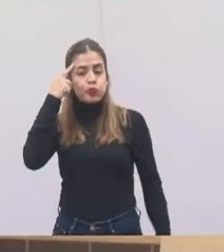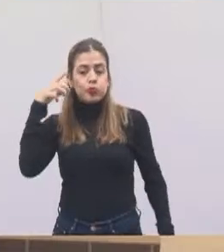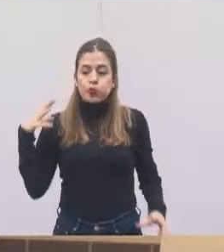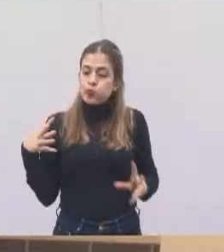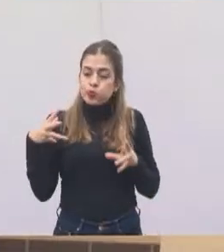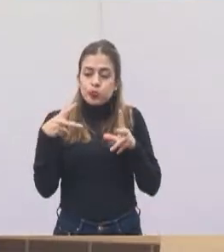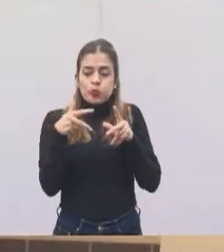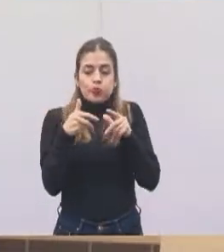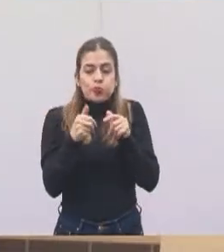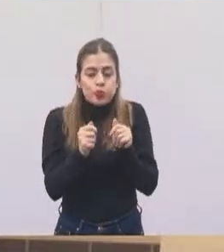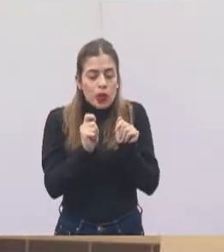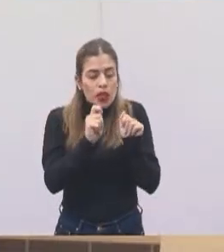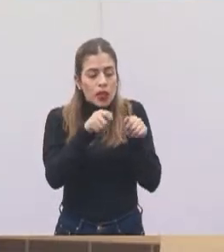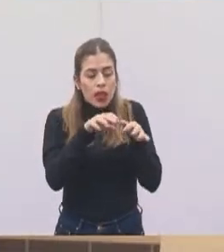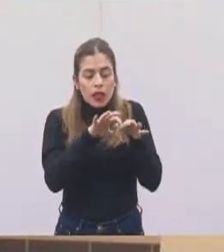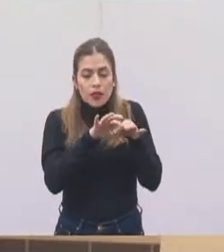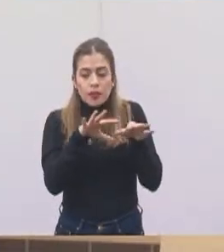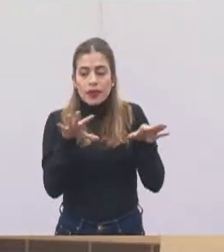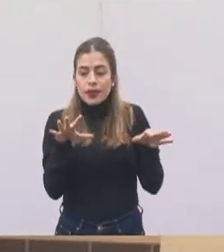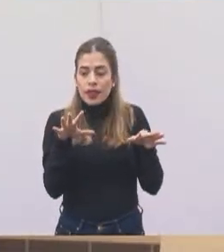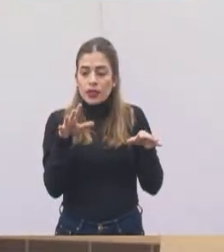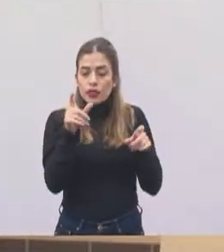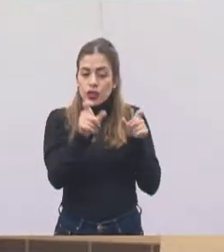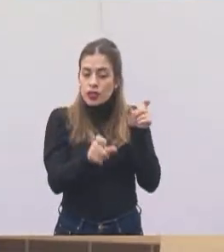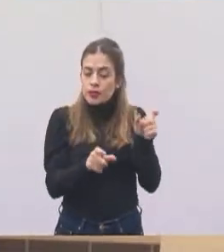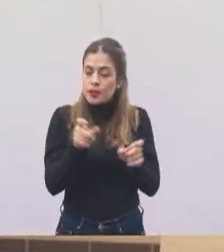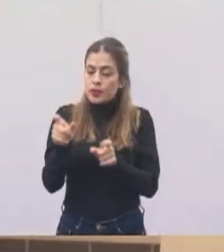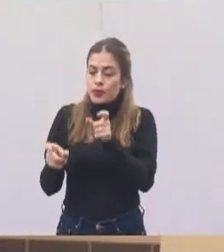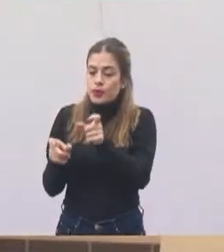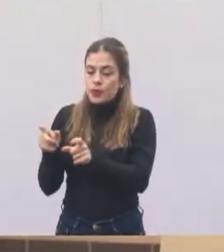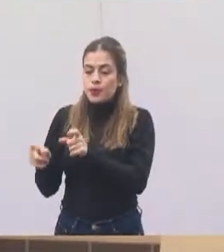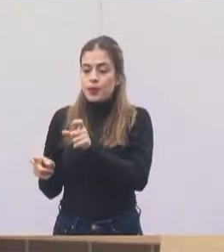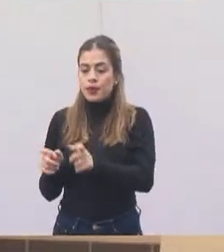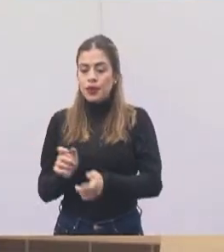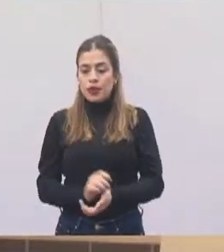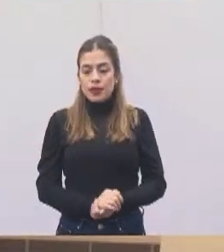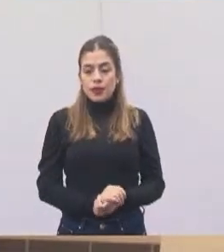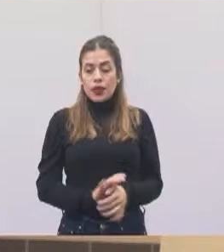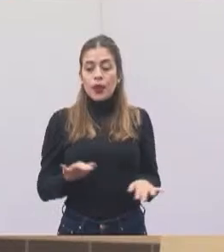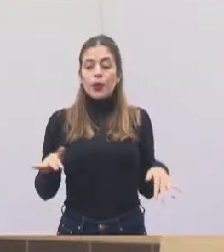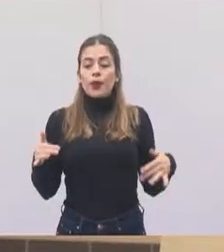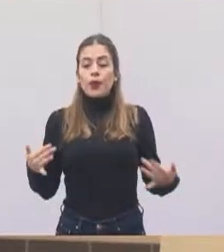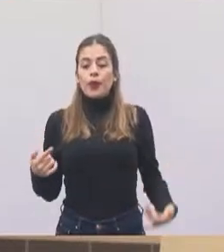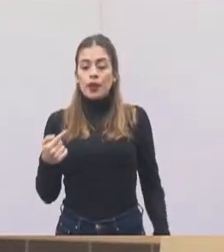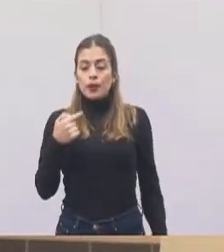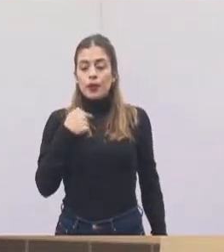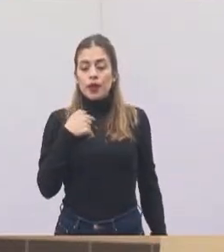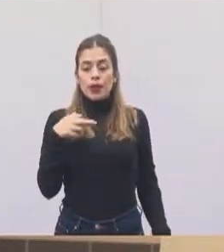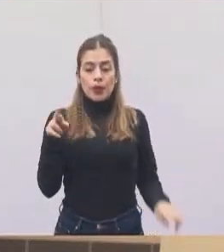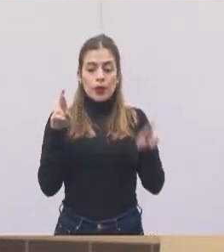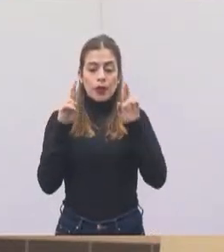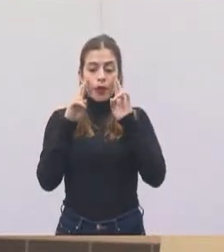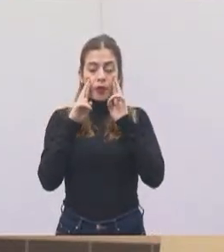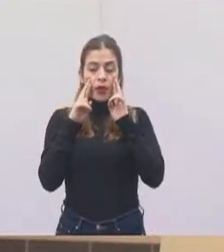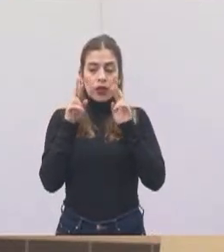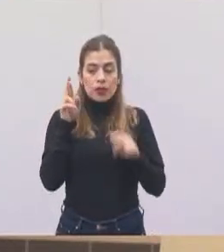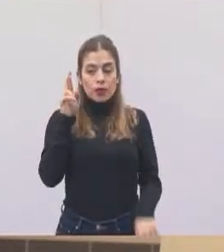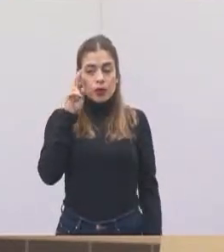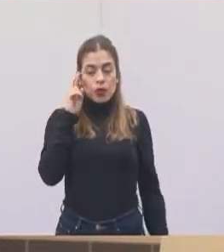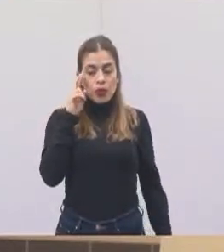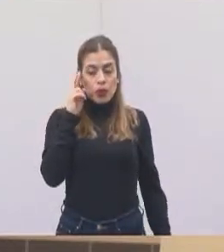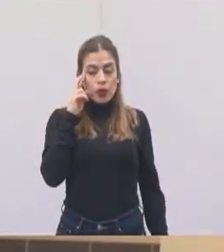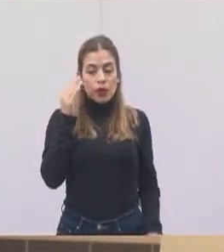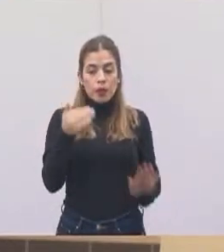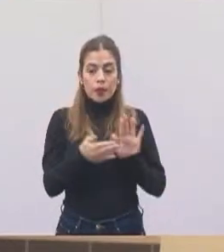dar a liberdade às pessoas. Tanto é liberdade que quando eu e o Roberto, assim como o Roninha, que é